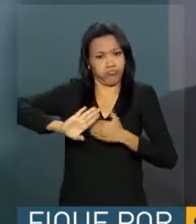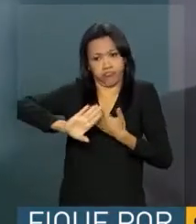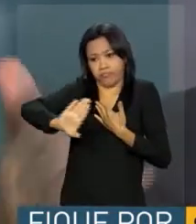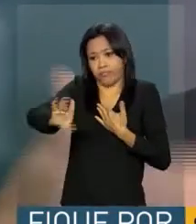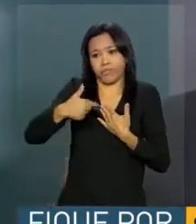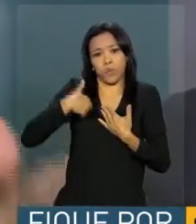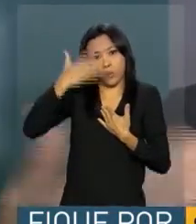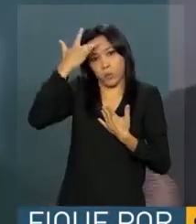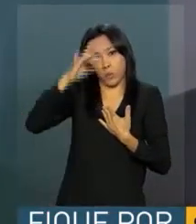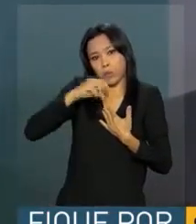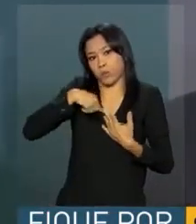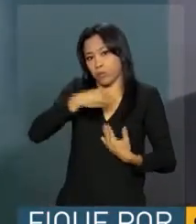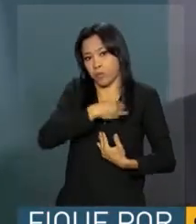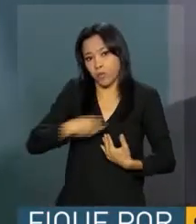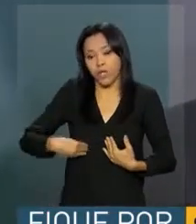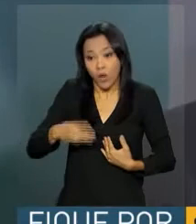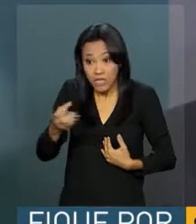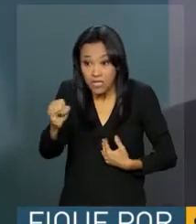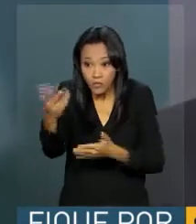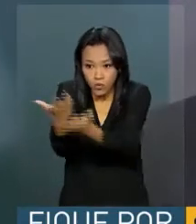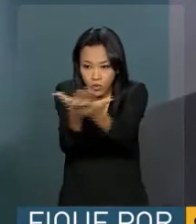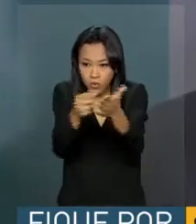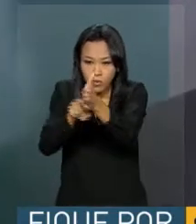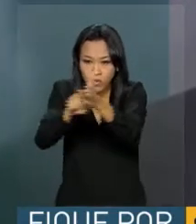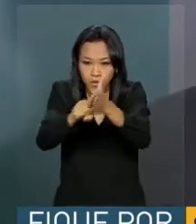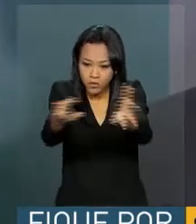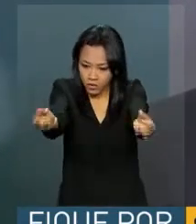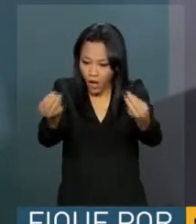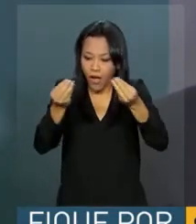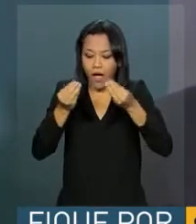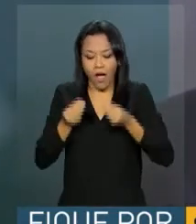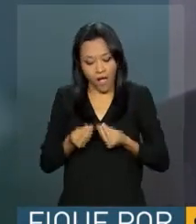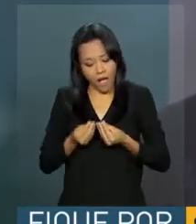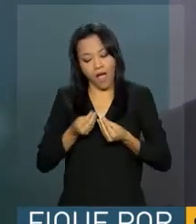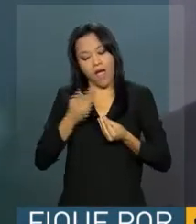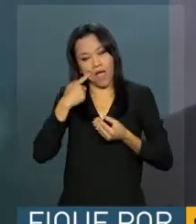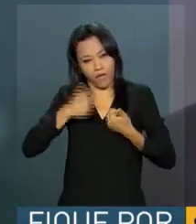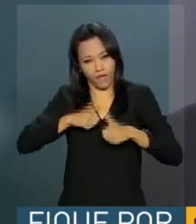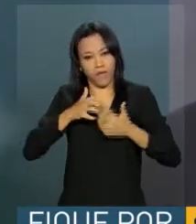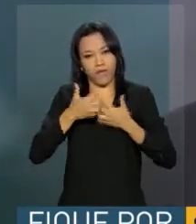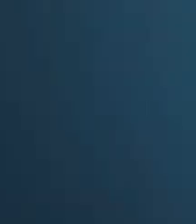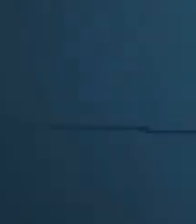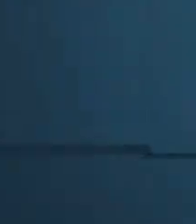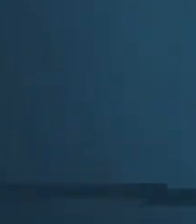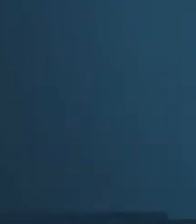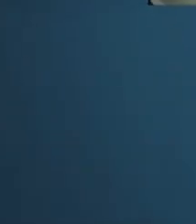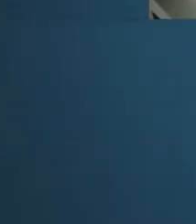concluído, trazendo todos os estudos para nosso julgamento, muito bem, aí nós vamos nos posicionar.